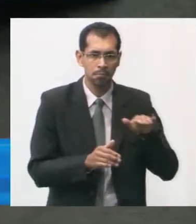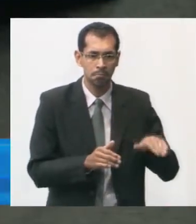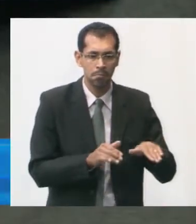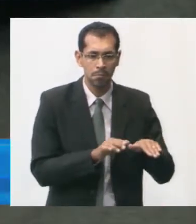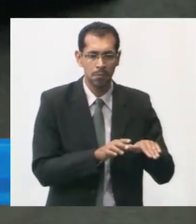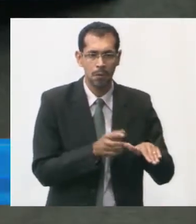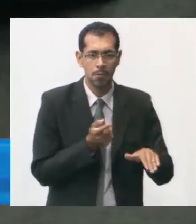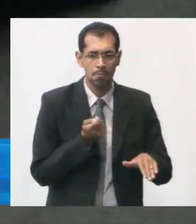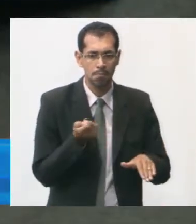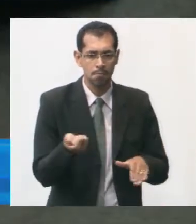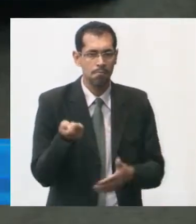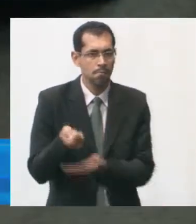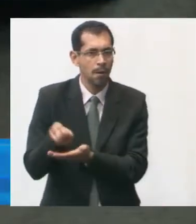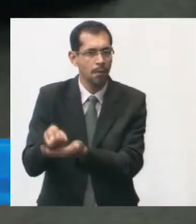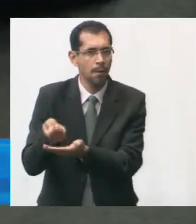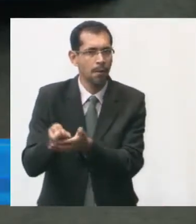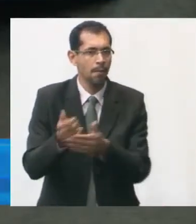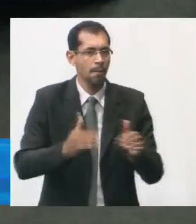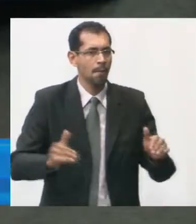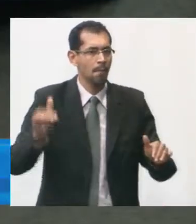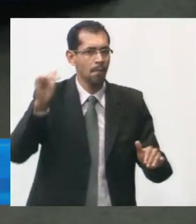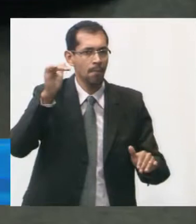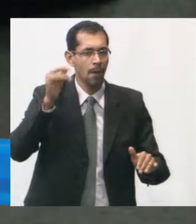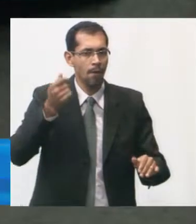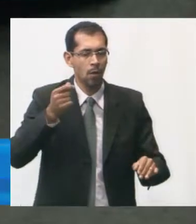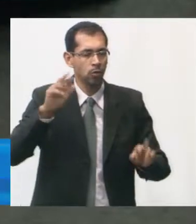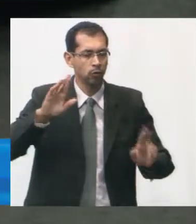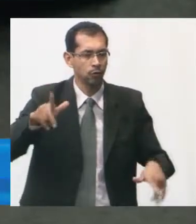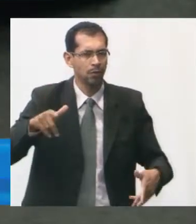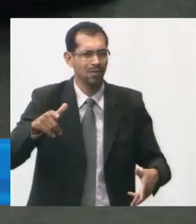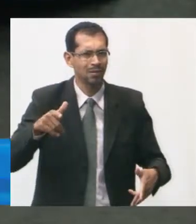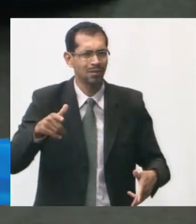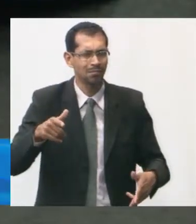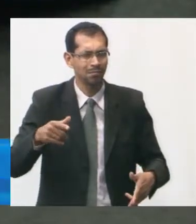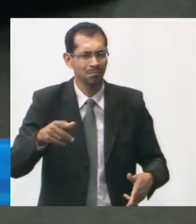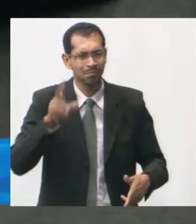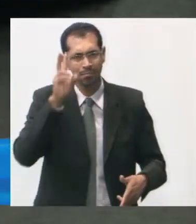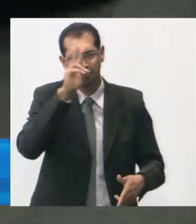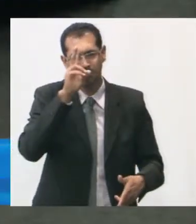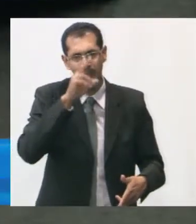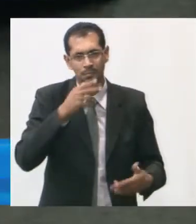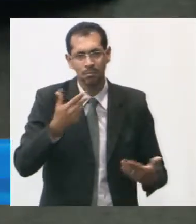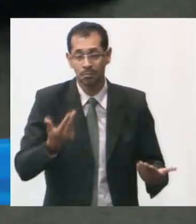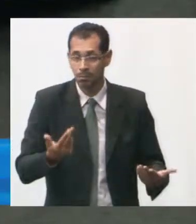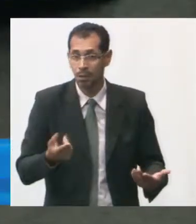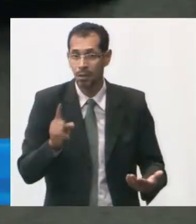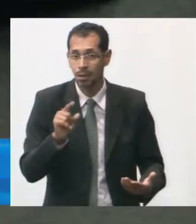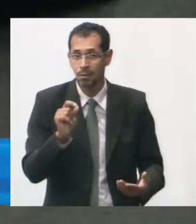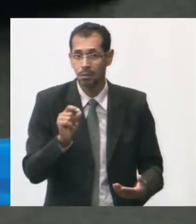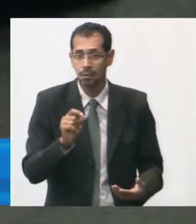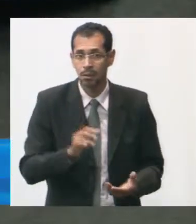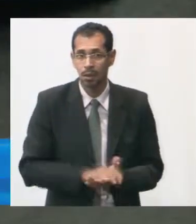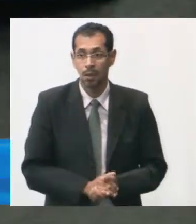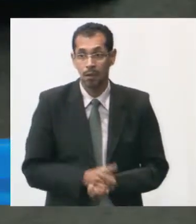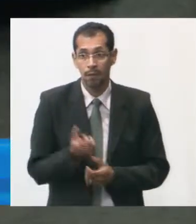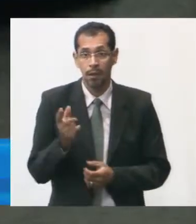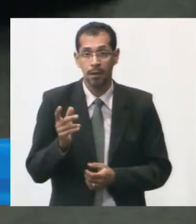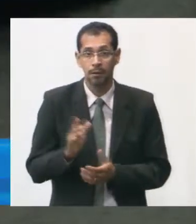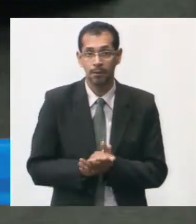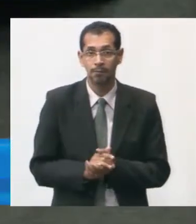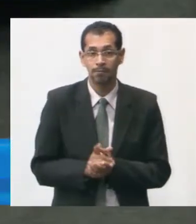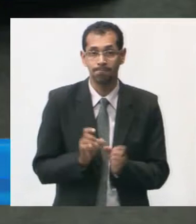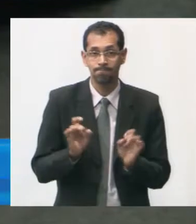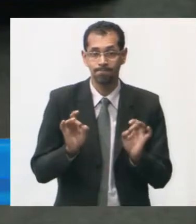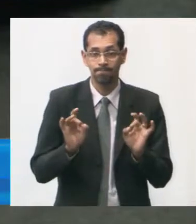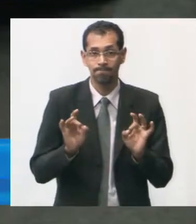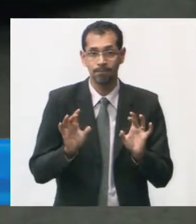E precisamos lembrar, e que ninguém fala aqui nessa casa, o Festival da Ilha das Caieiras vai começar